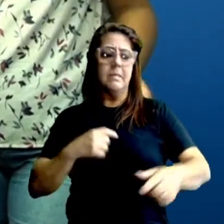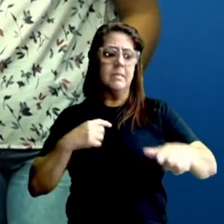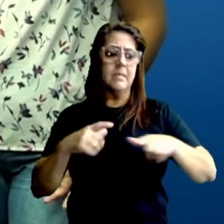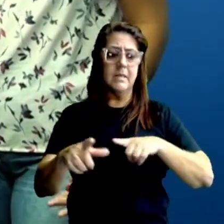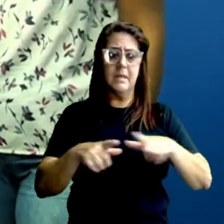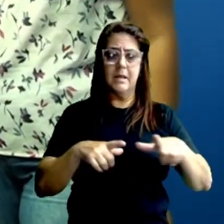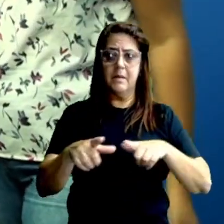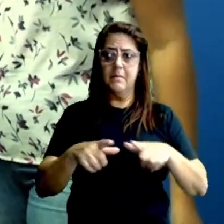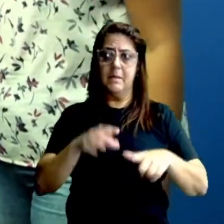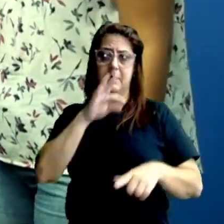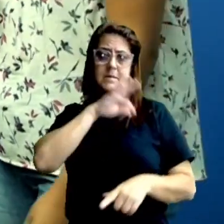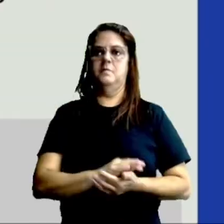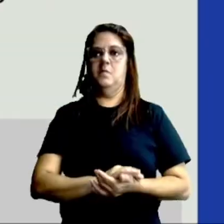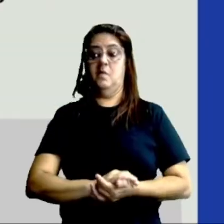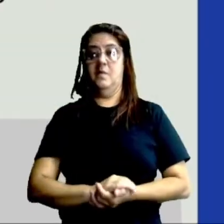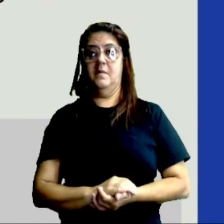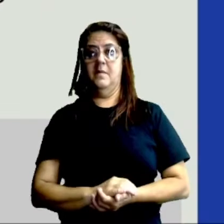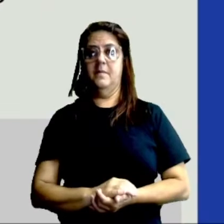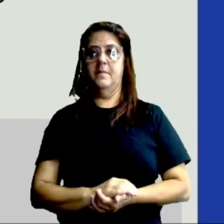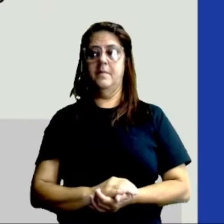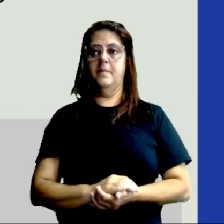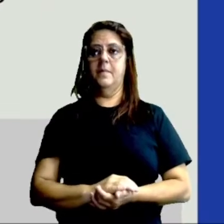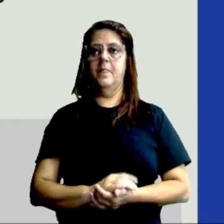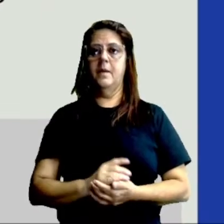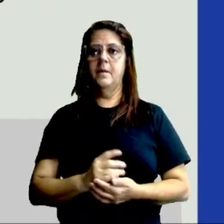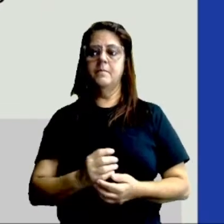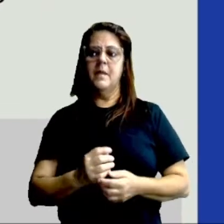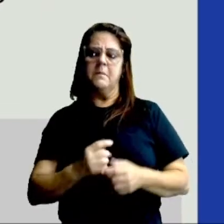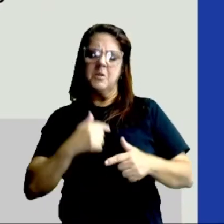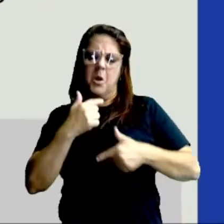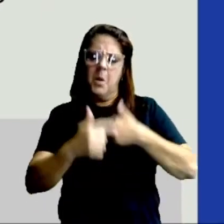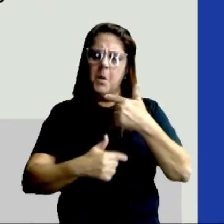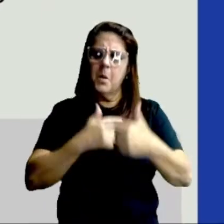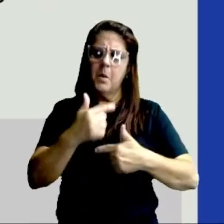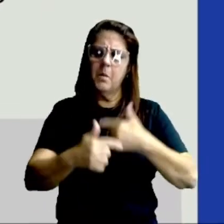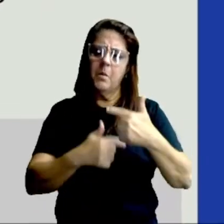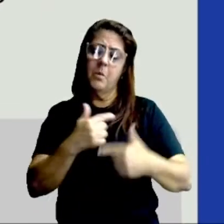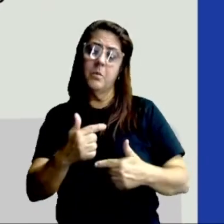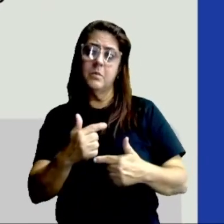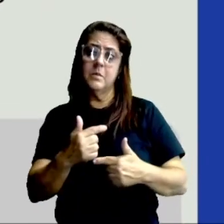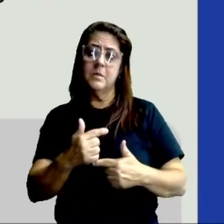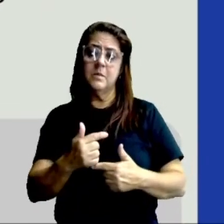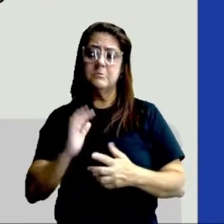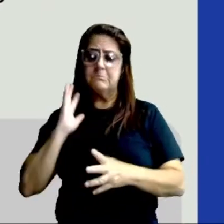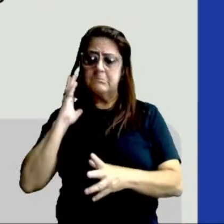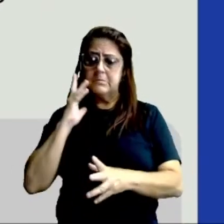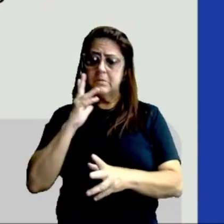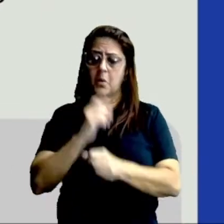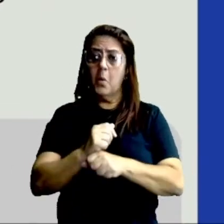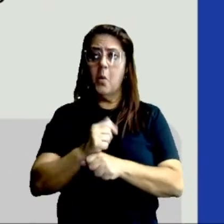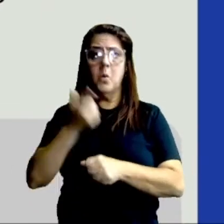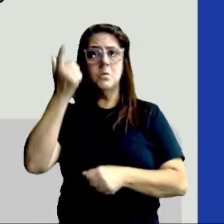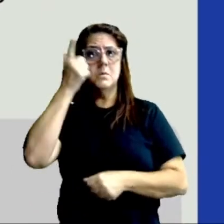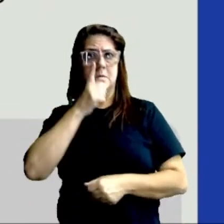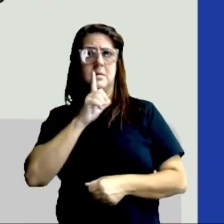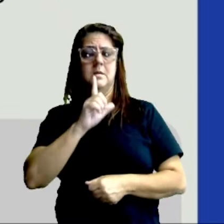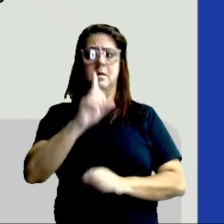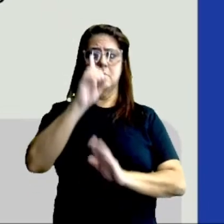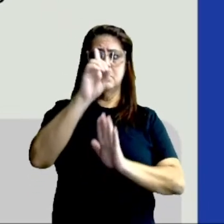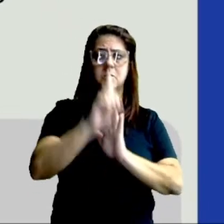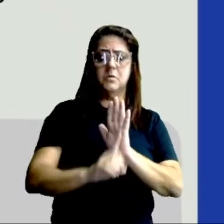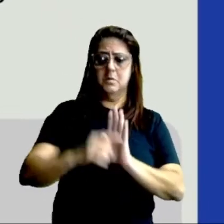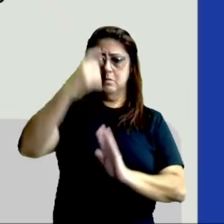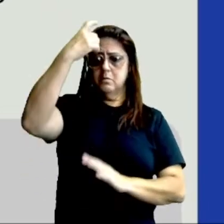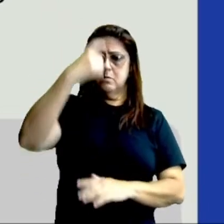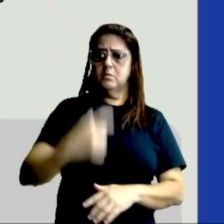um trabalho inclusive assalariado então após muitas lutas ao longo do tempo nós conquistamos o nosso direito